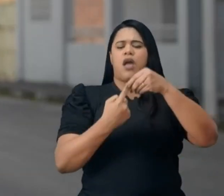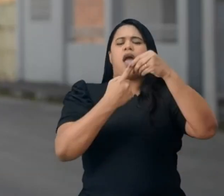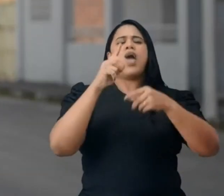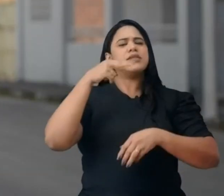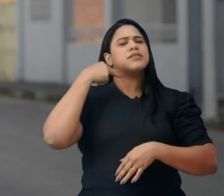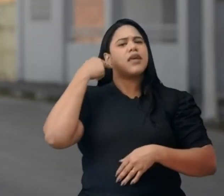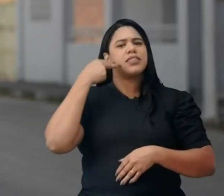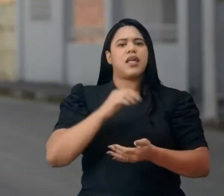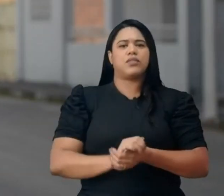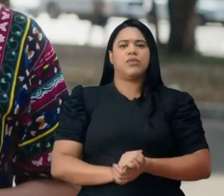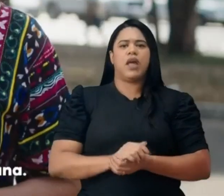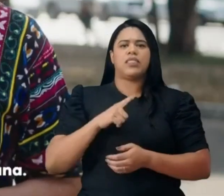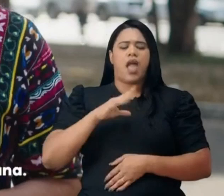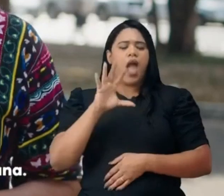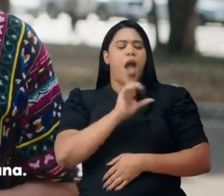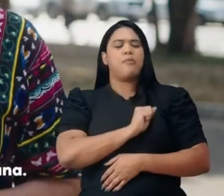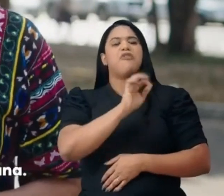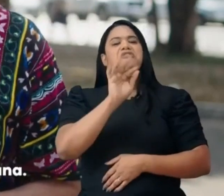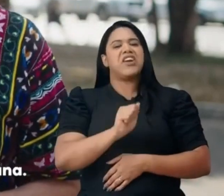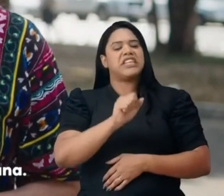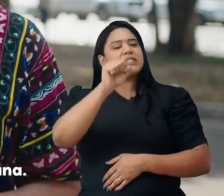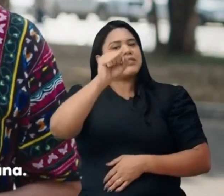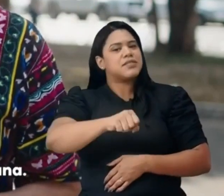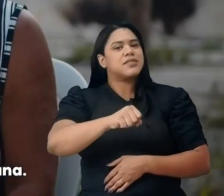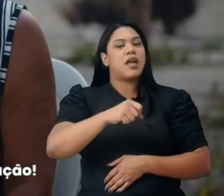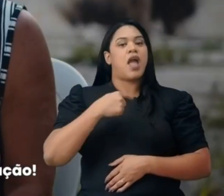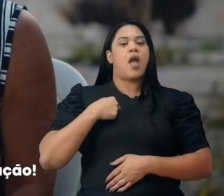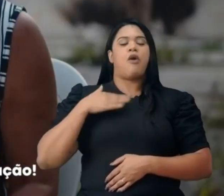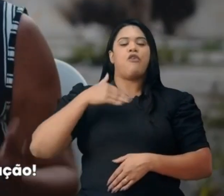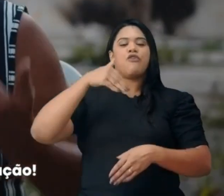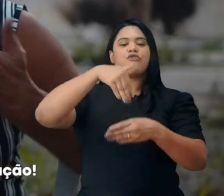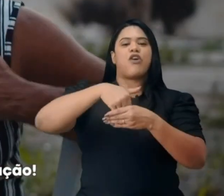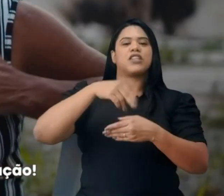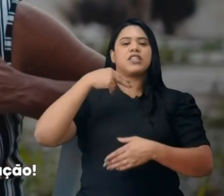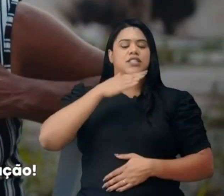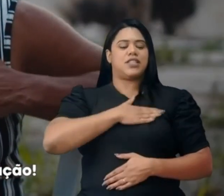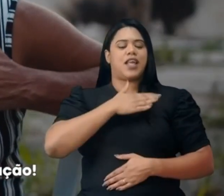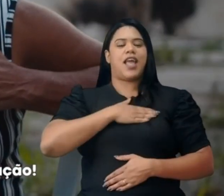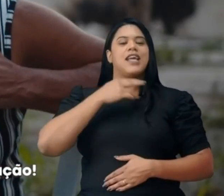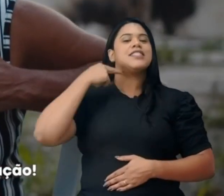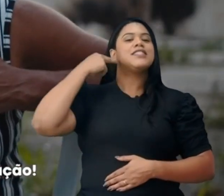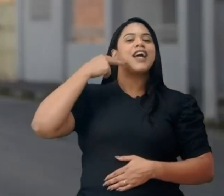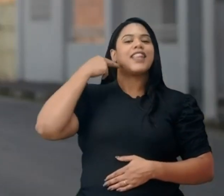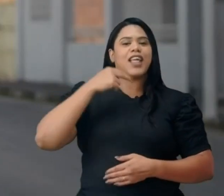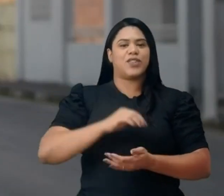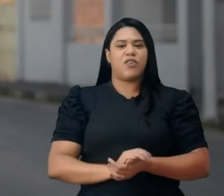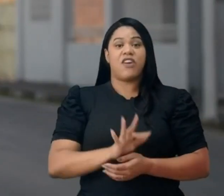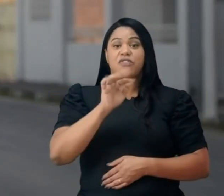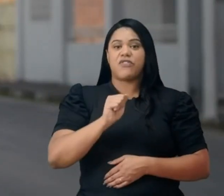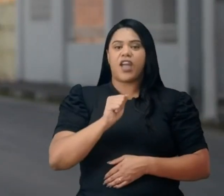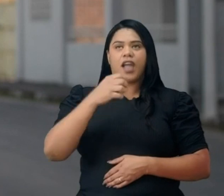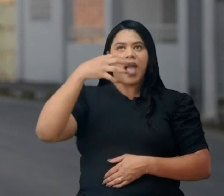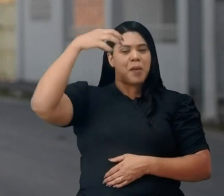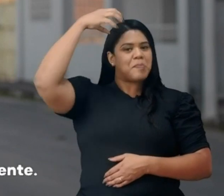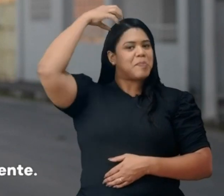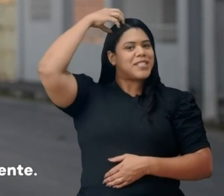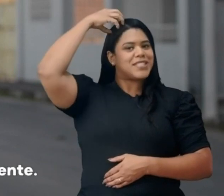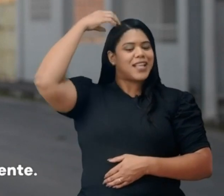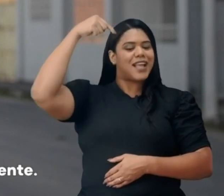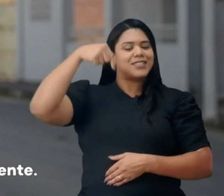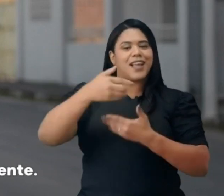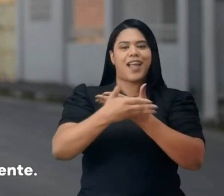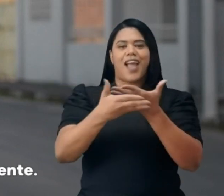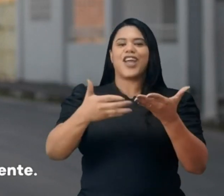Feira, não tem outro. É Zé Neto. Tem muito amor à Feira de Santana. Então, pra mim, ó, Zé Neto no coração. Feira de Santana vai voltar a ser